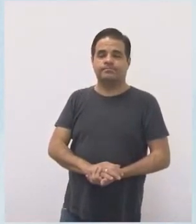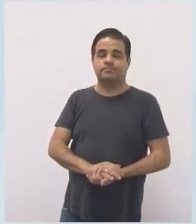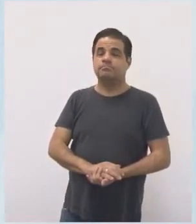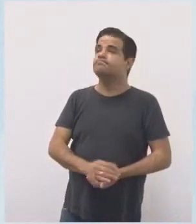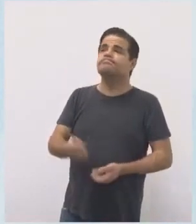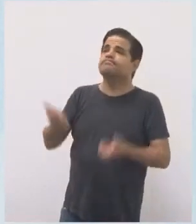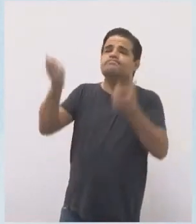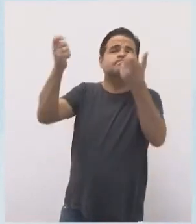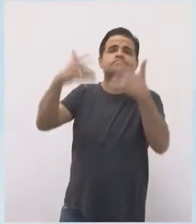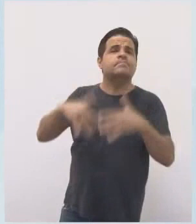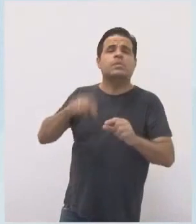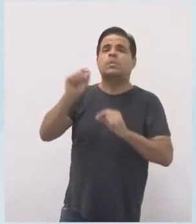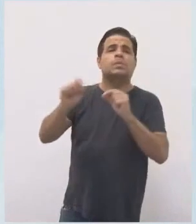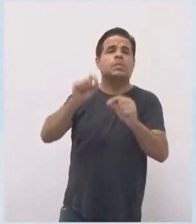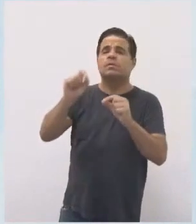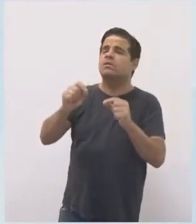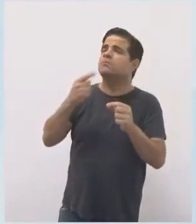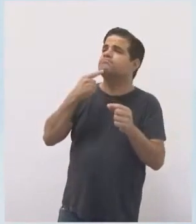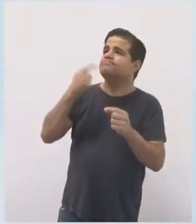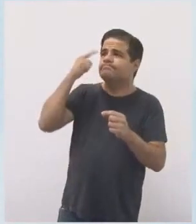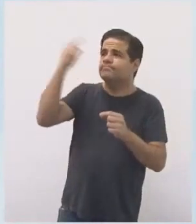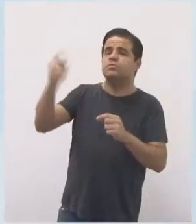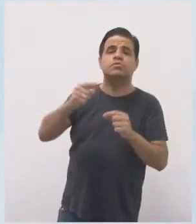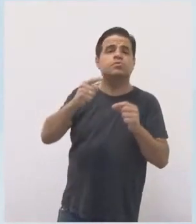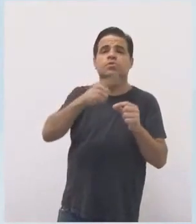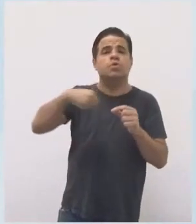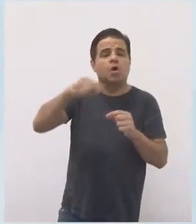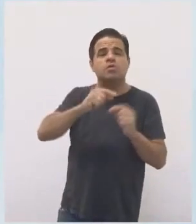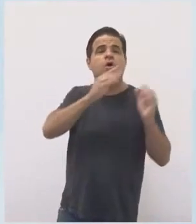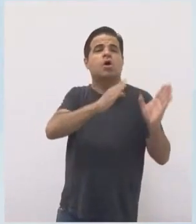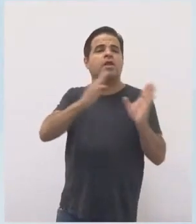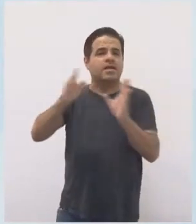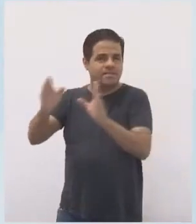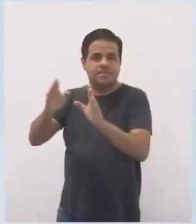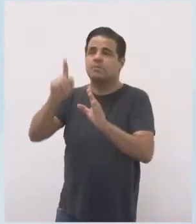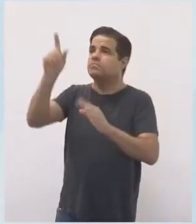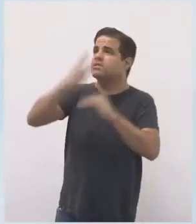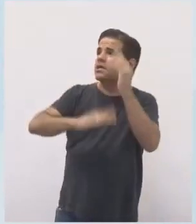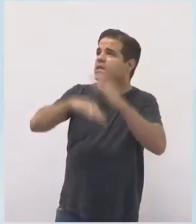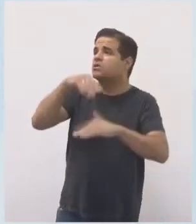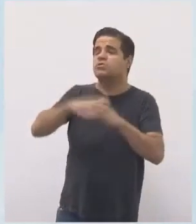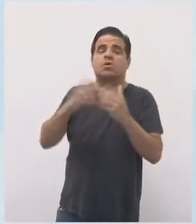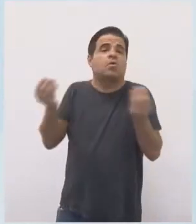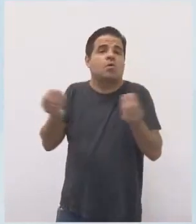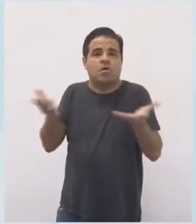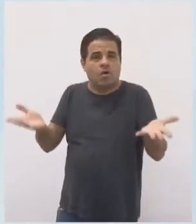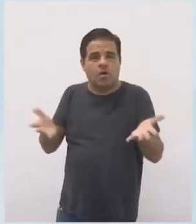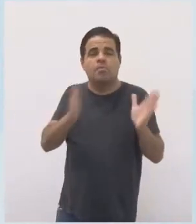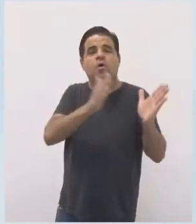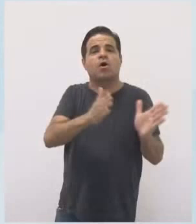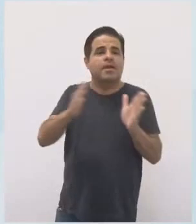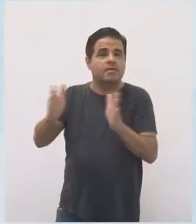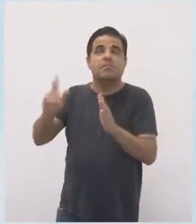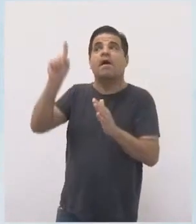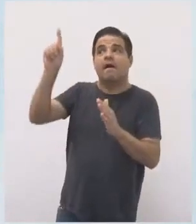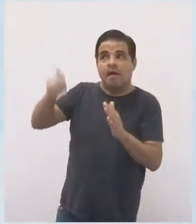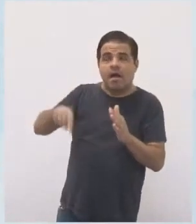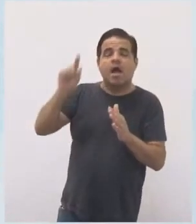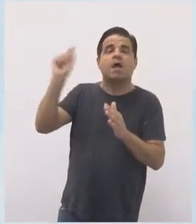E aí, assim, como é que nós organizamos, então, essas ações, né? Elas